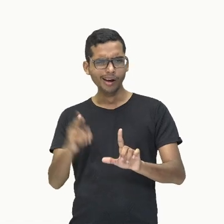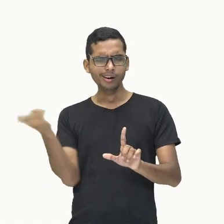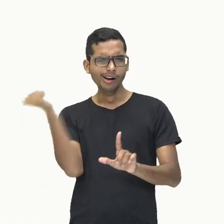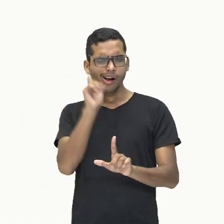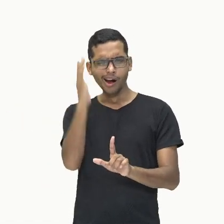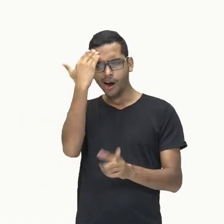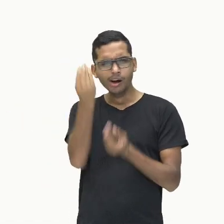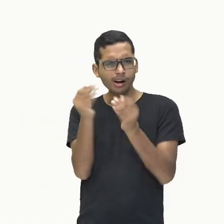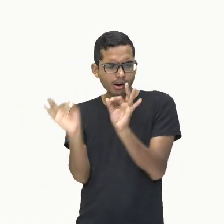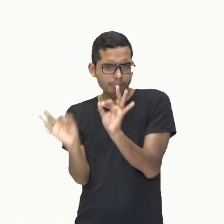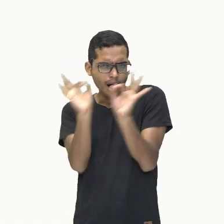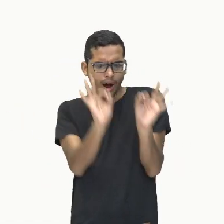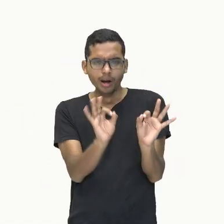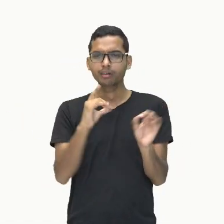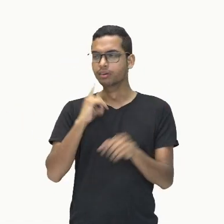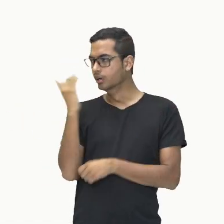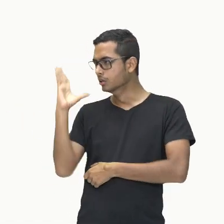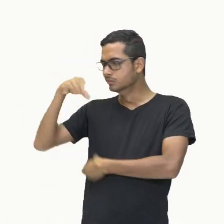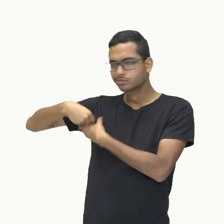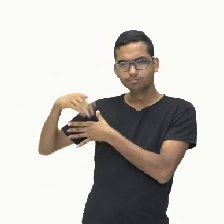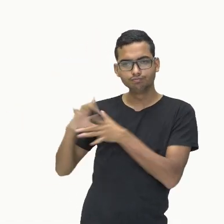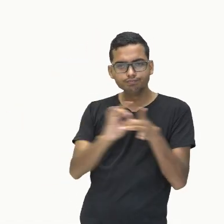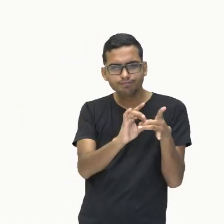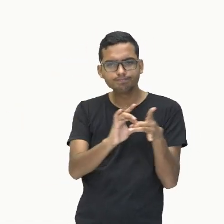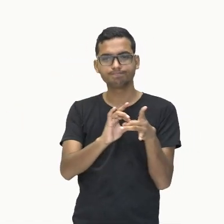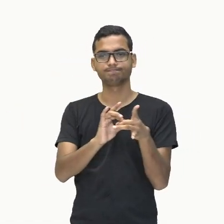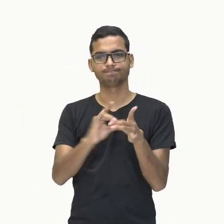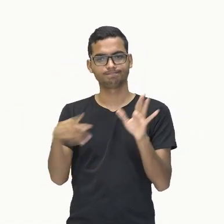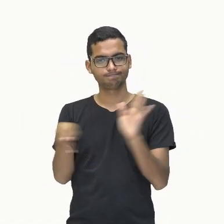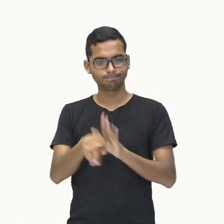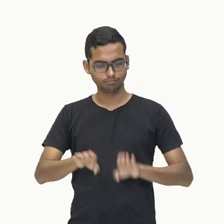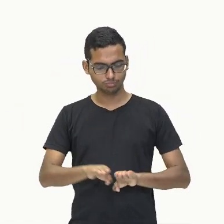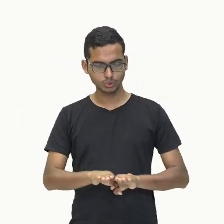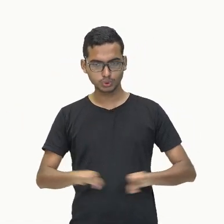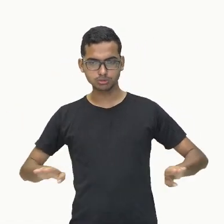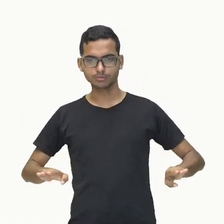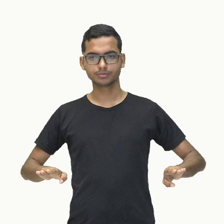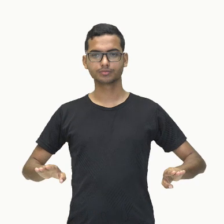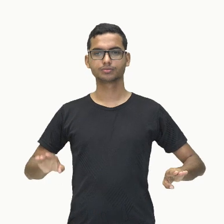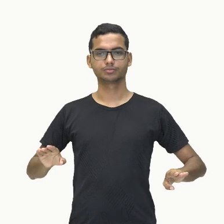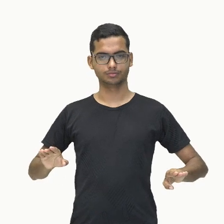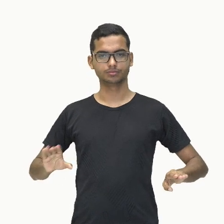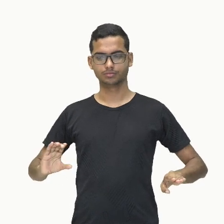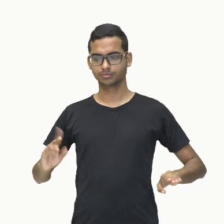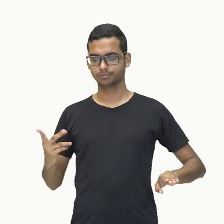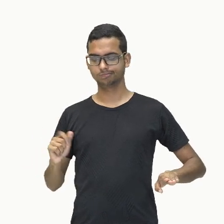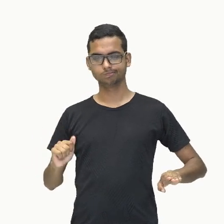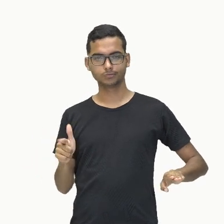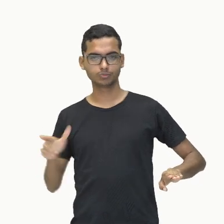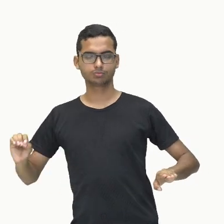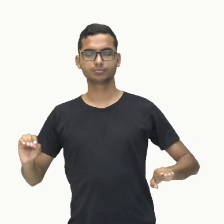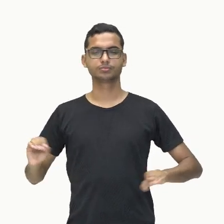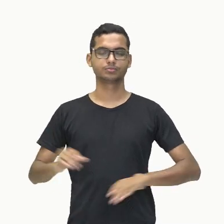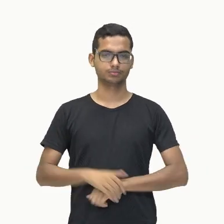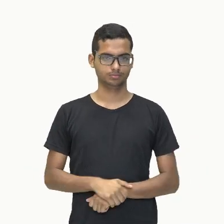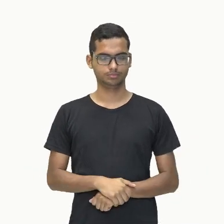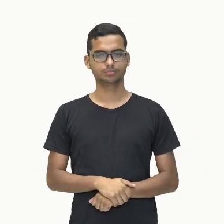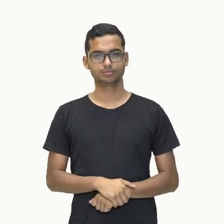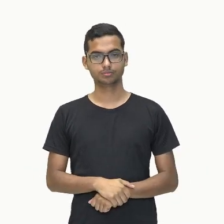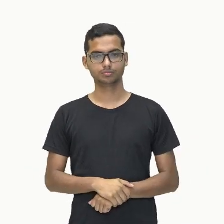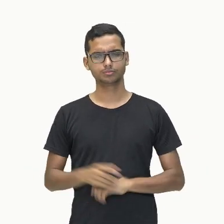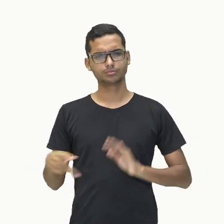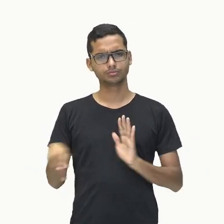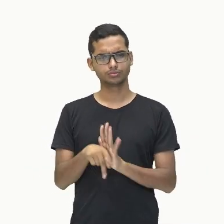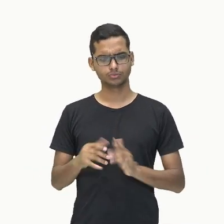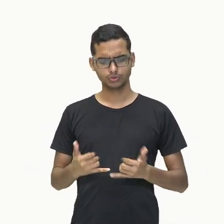né? Dentro do nosso contexto, como sendo o chão, né? O chão, considerando aí um chão totalmente reto,